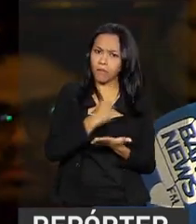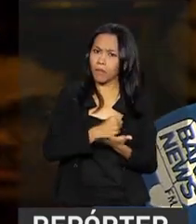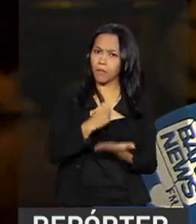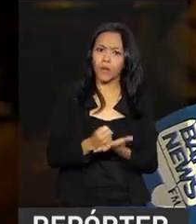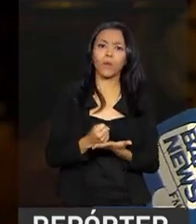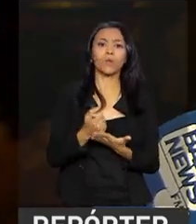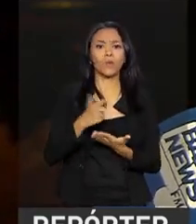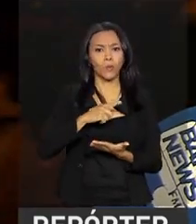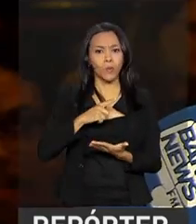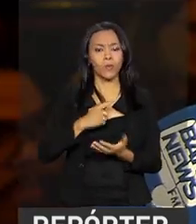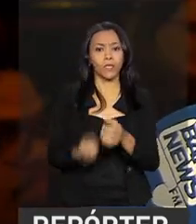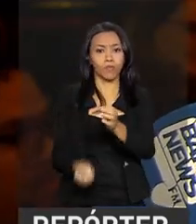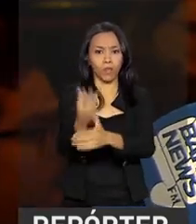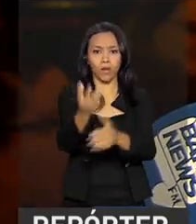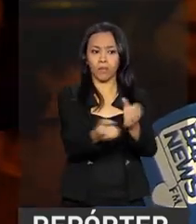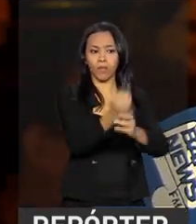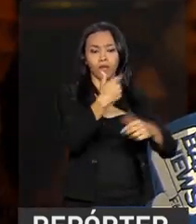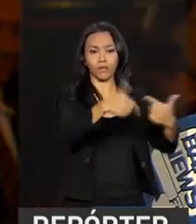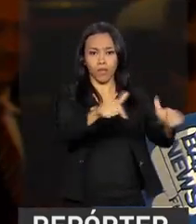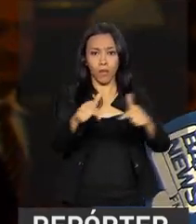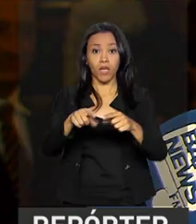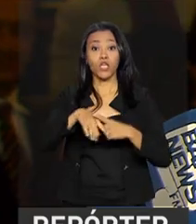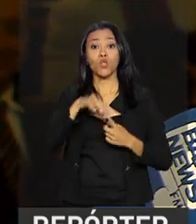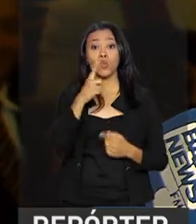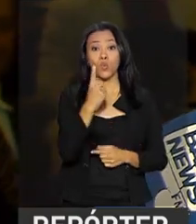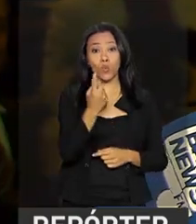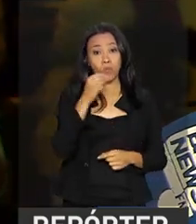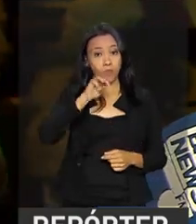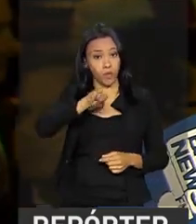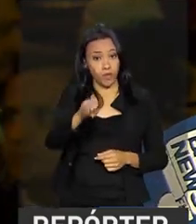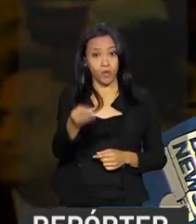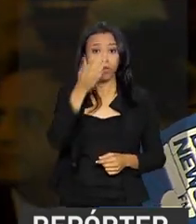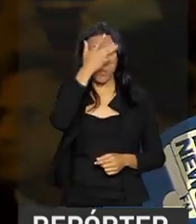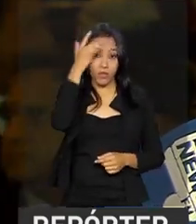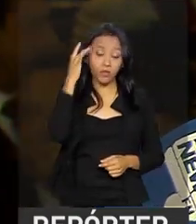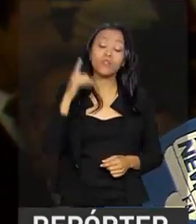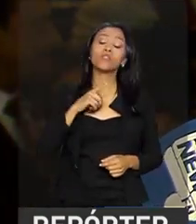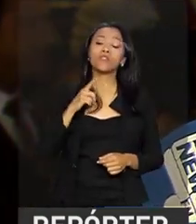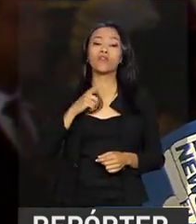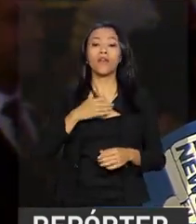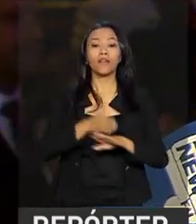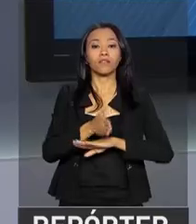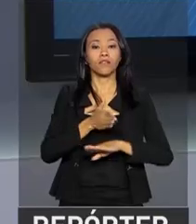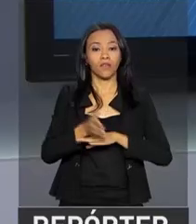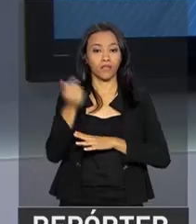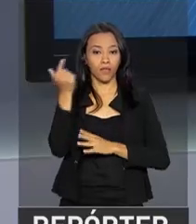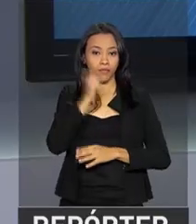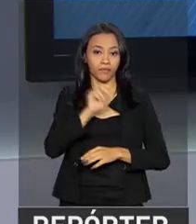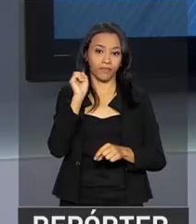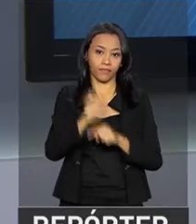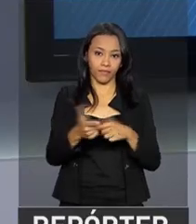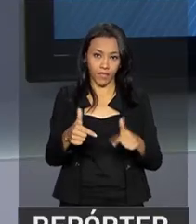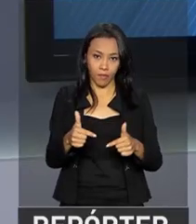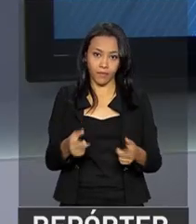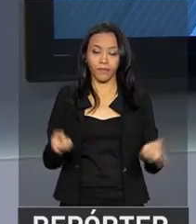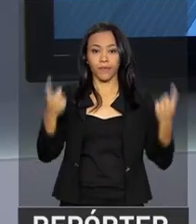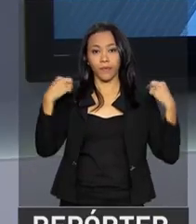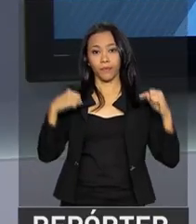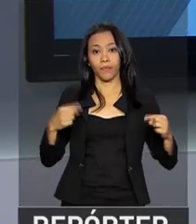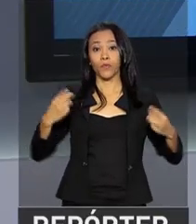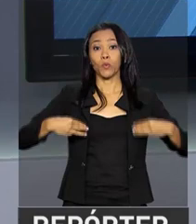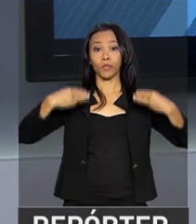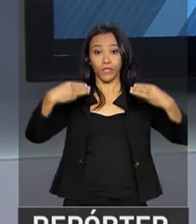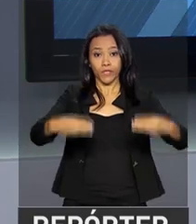trabalho sem contar um milhão de pessoas que tiveram acesso a uma ocupação com renan o ministério do planejamento